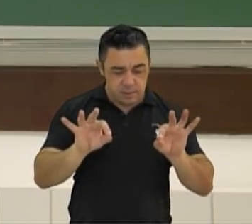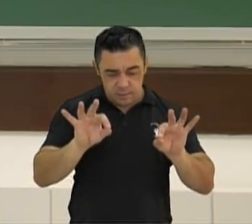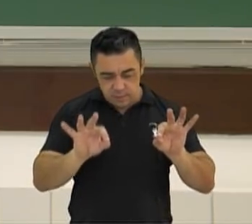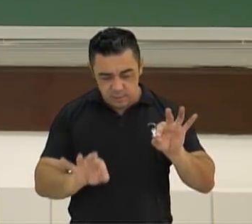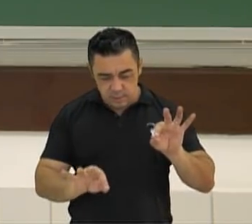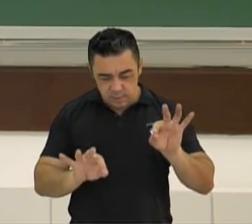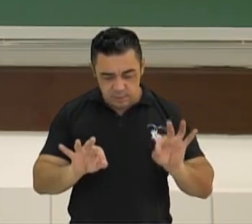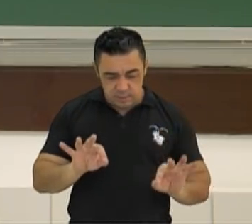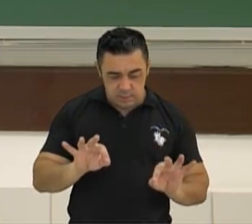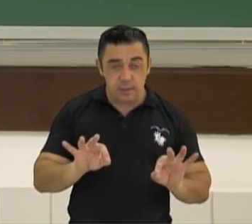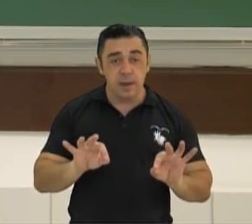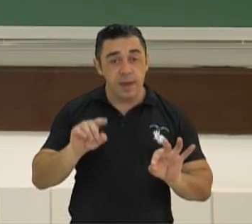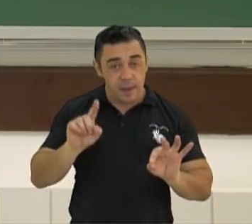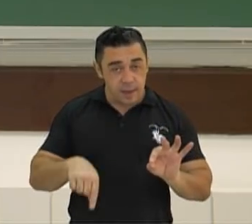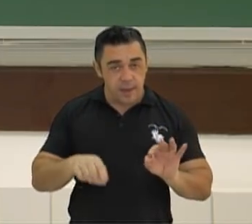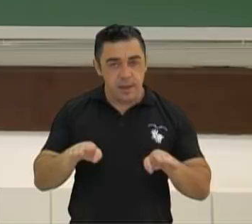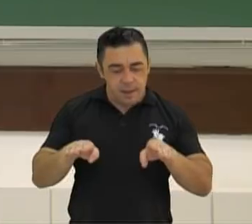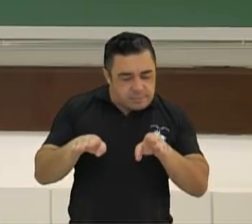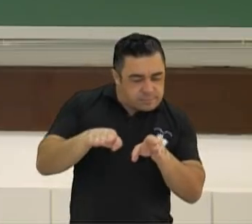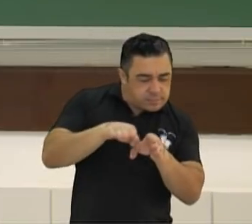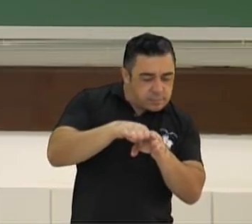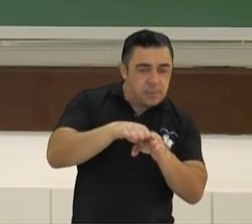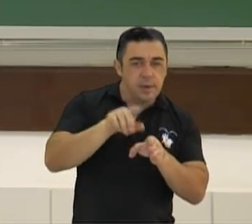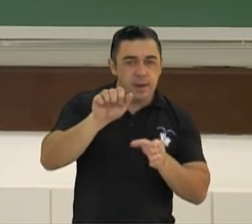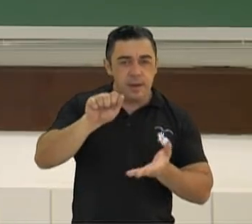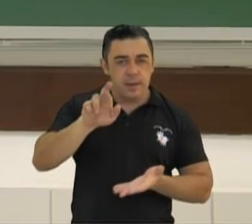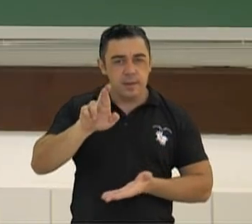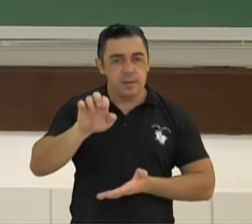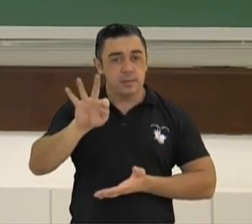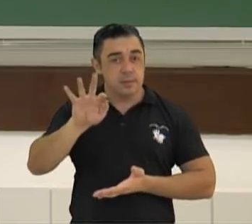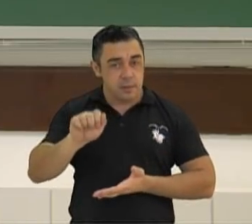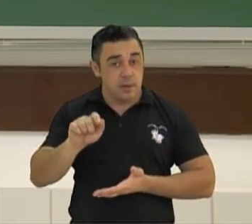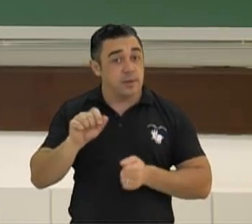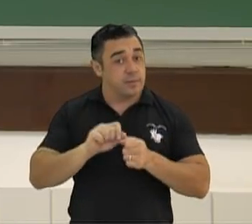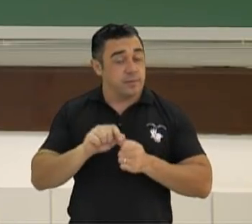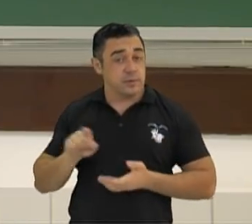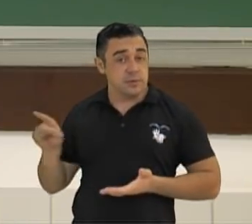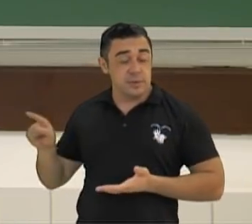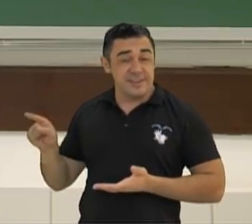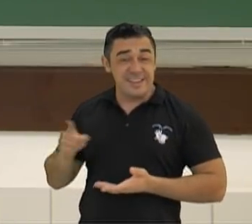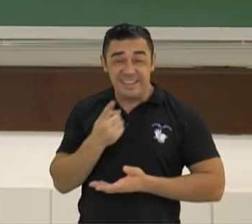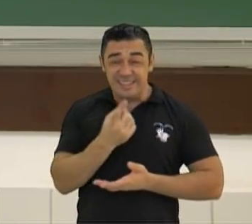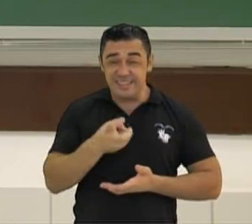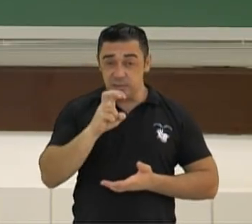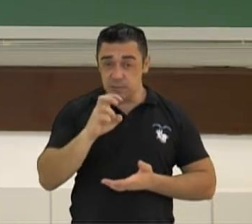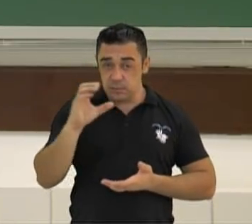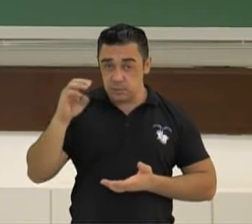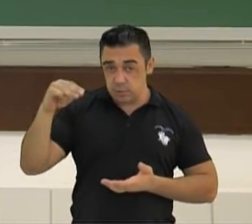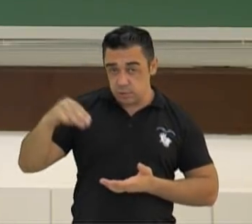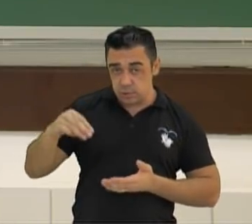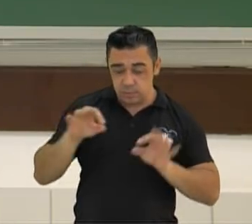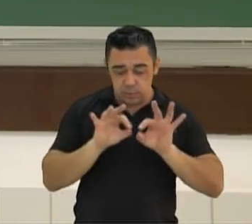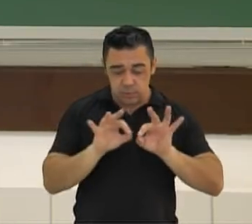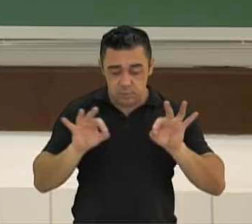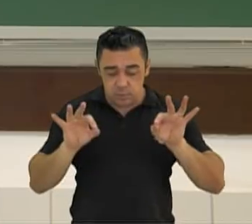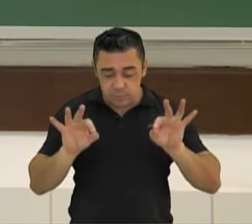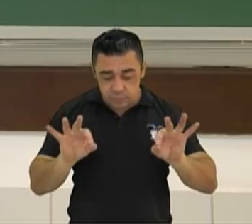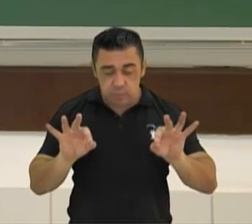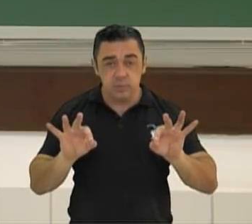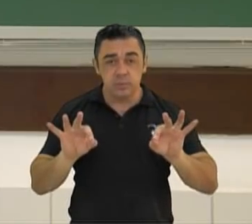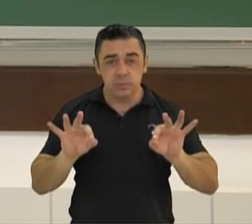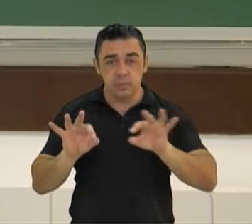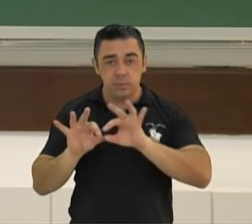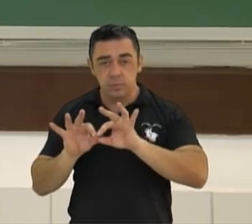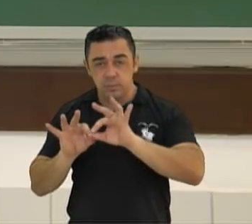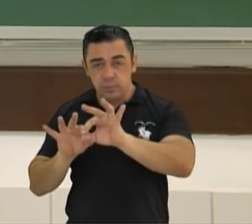poliedro. Estas são as arestas. Ele está falando que vai construir um cubo com 15 centímetros de aresta, tudo